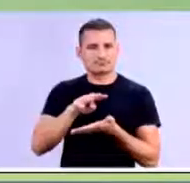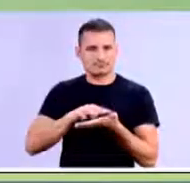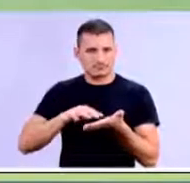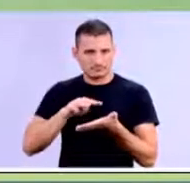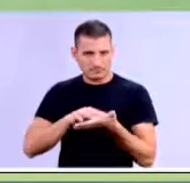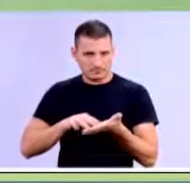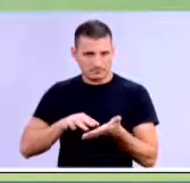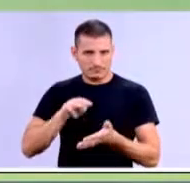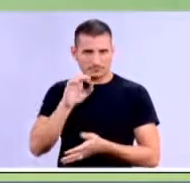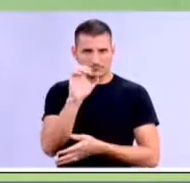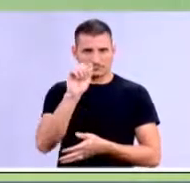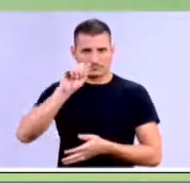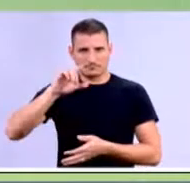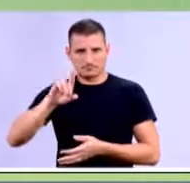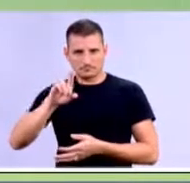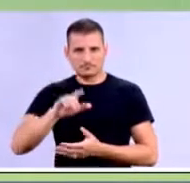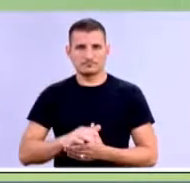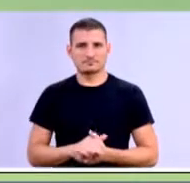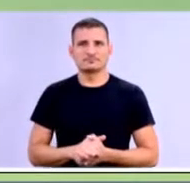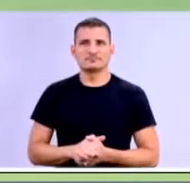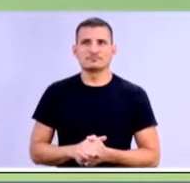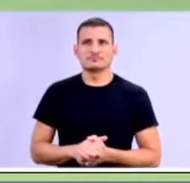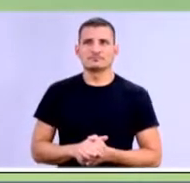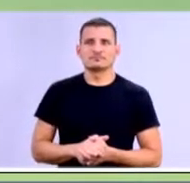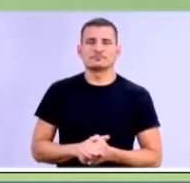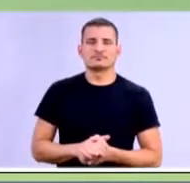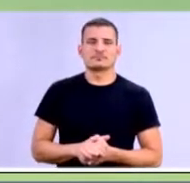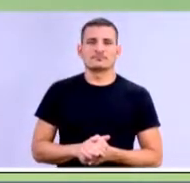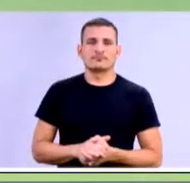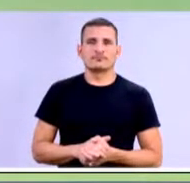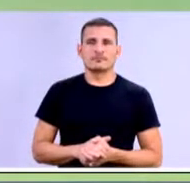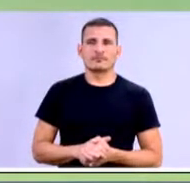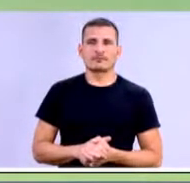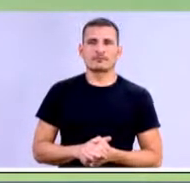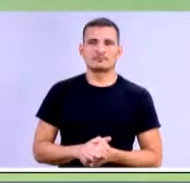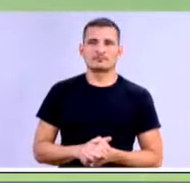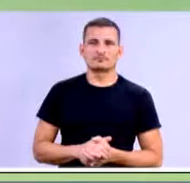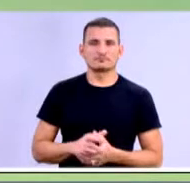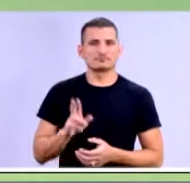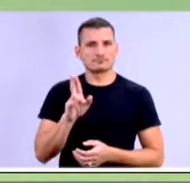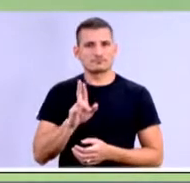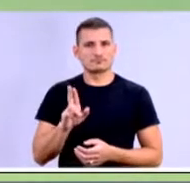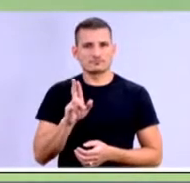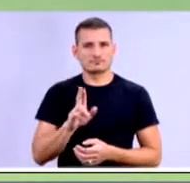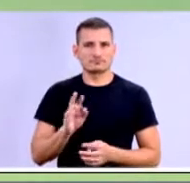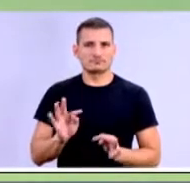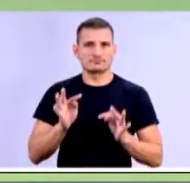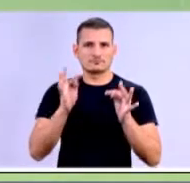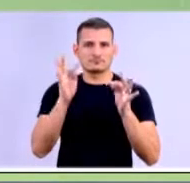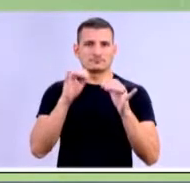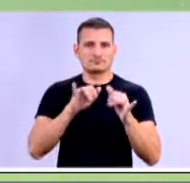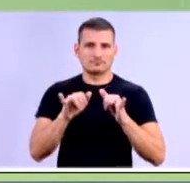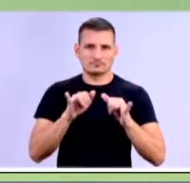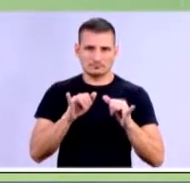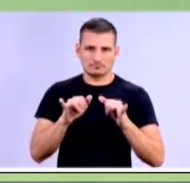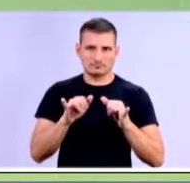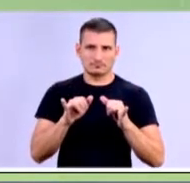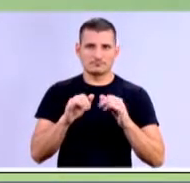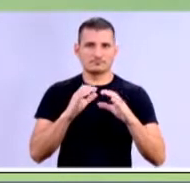comigo. O uso das tecnologias da informação e da